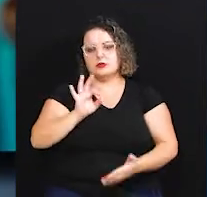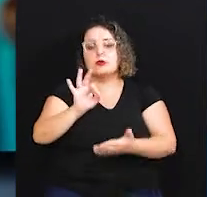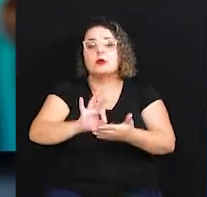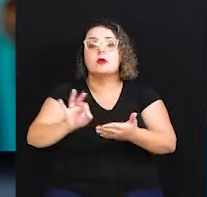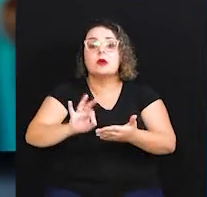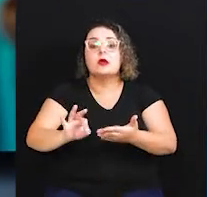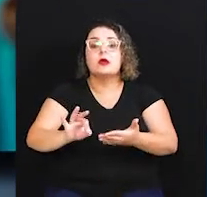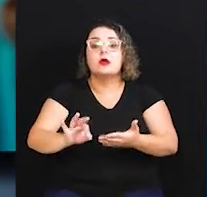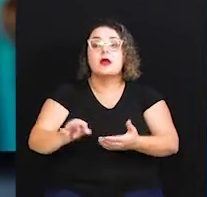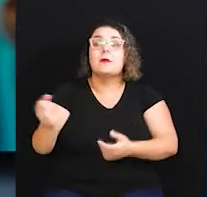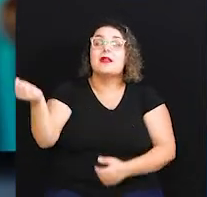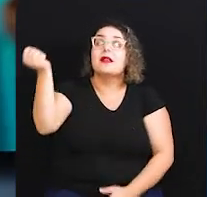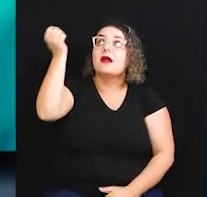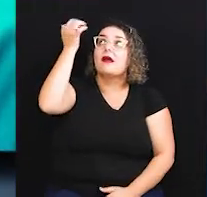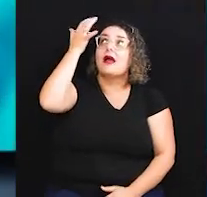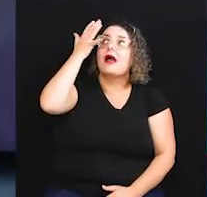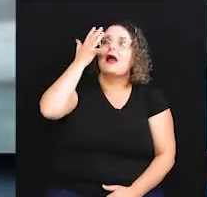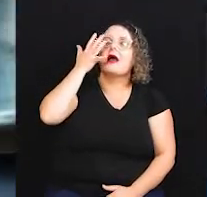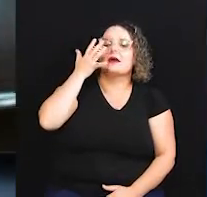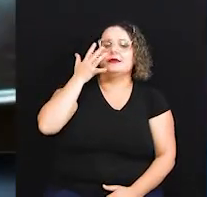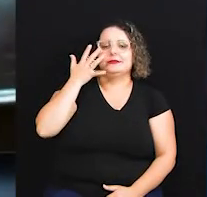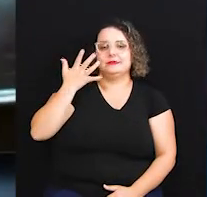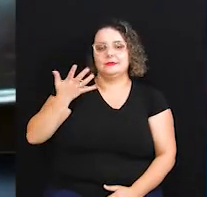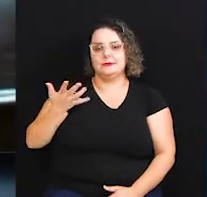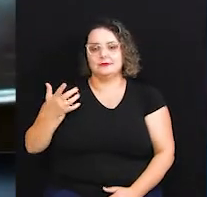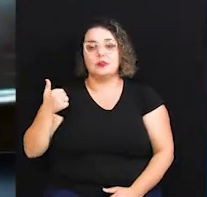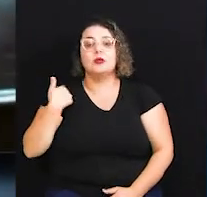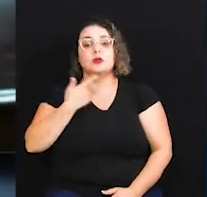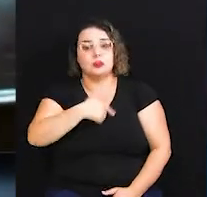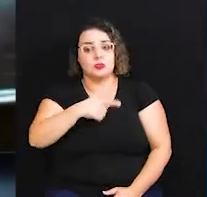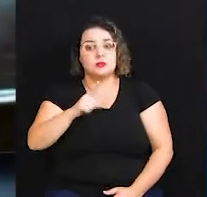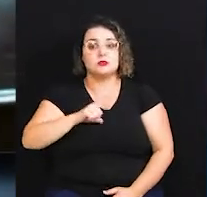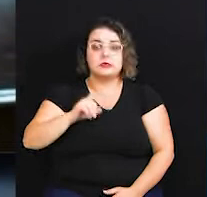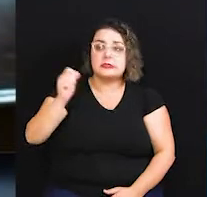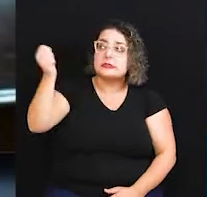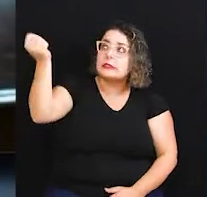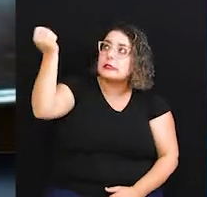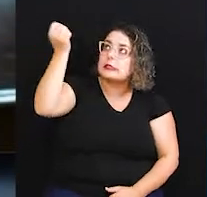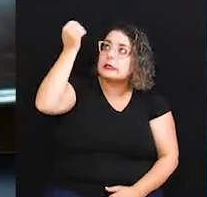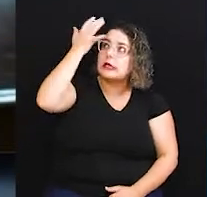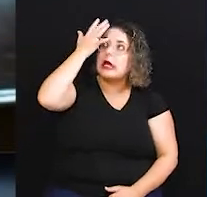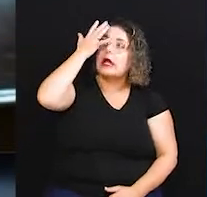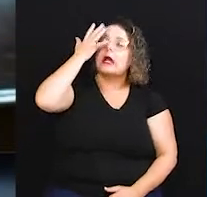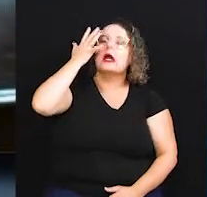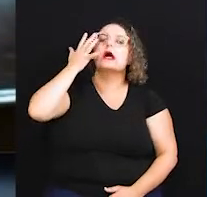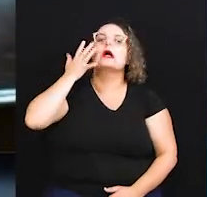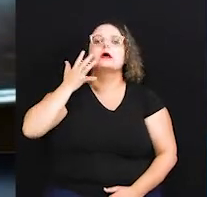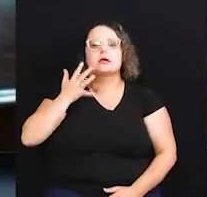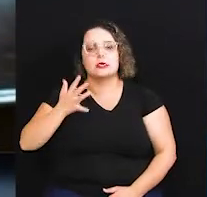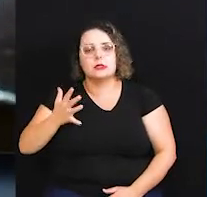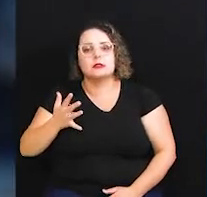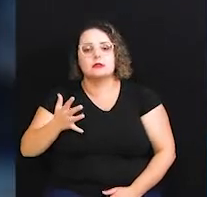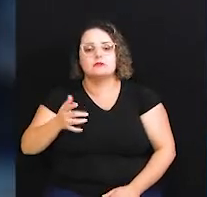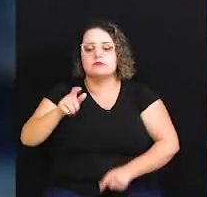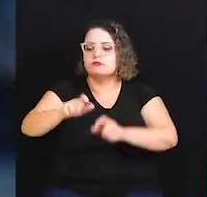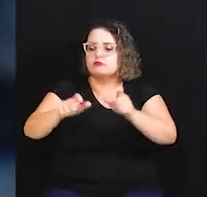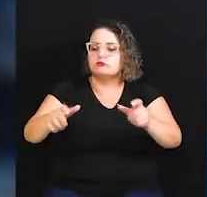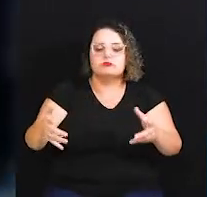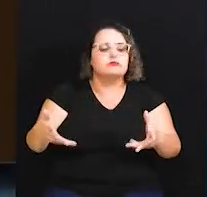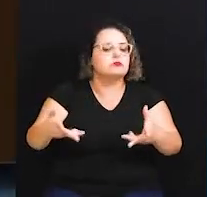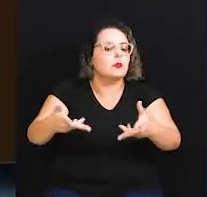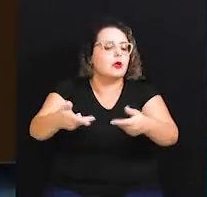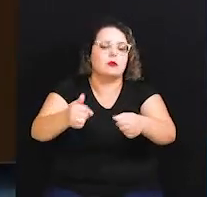Corrijo, pela graça. Então, a gente tem essa graça de ter esses grandes